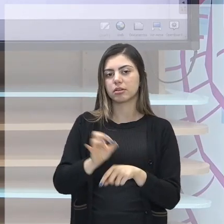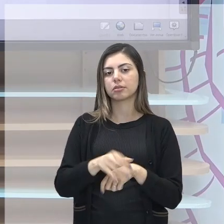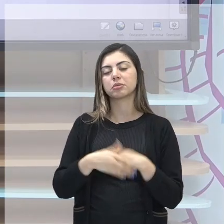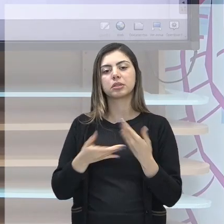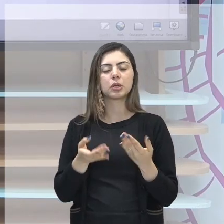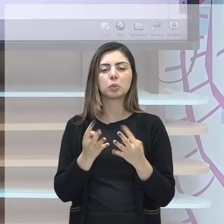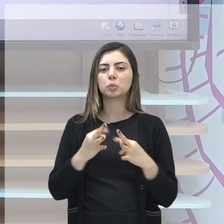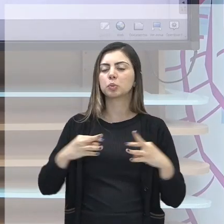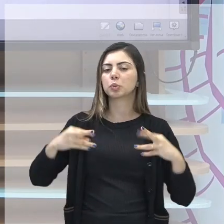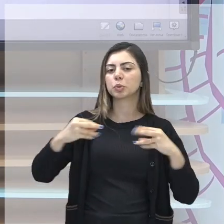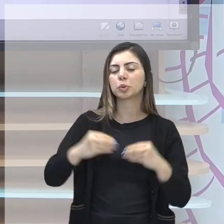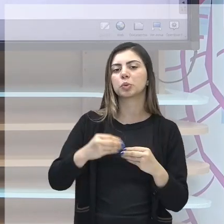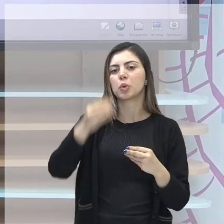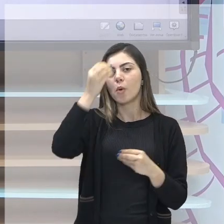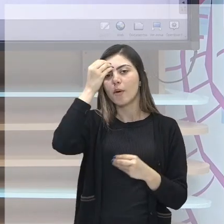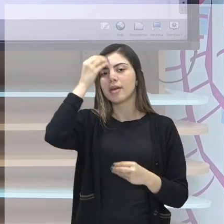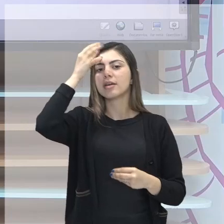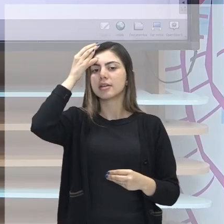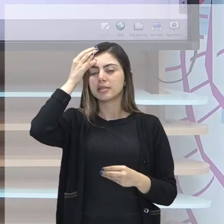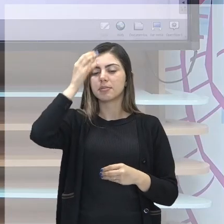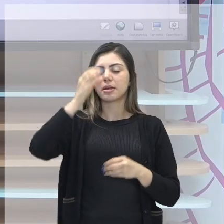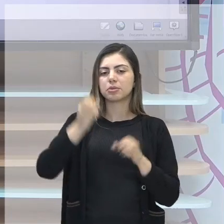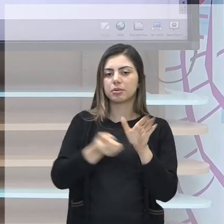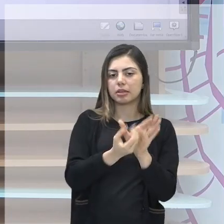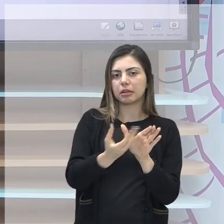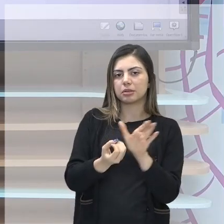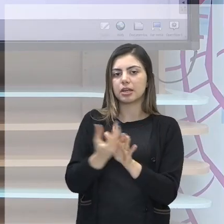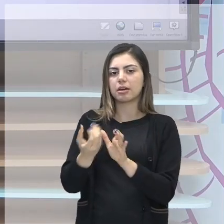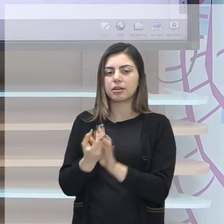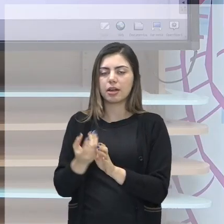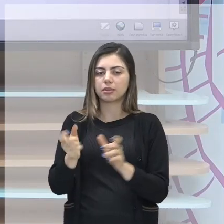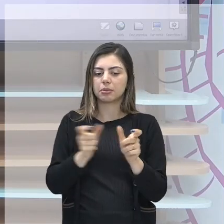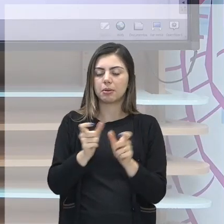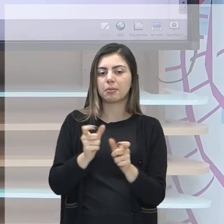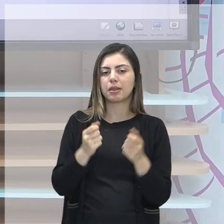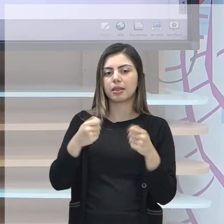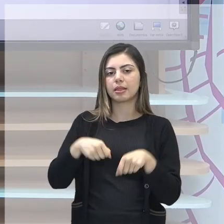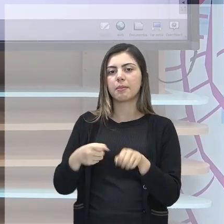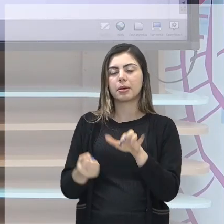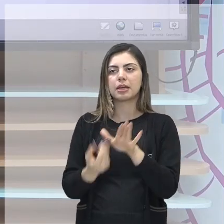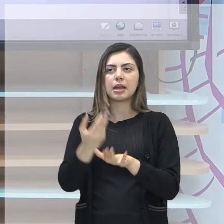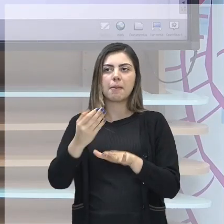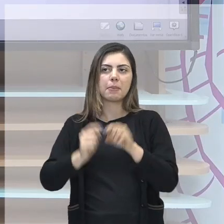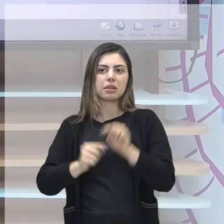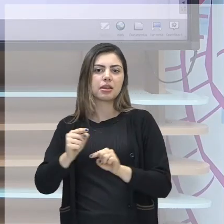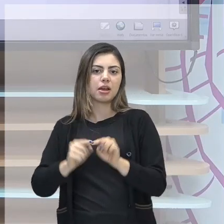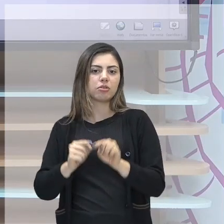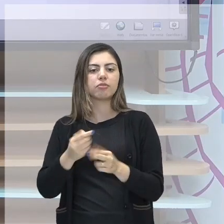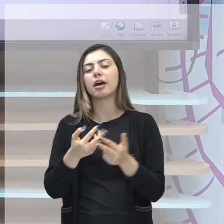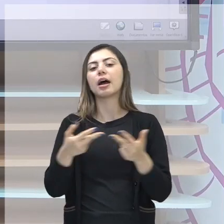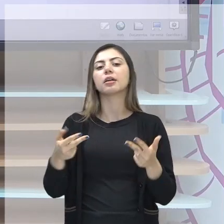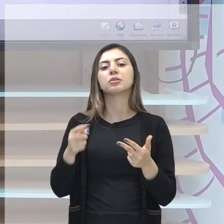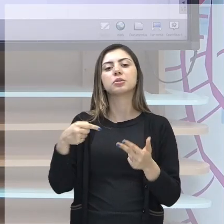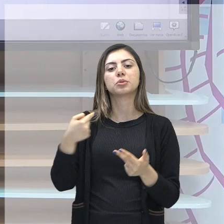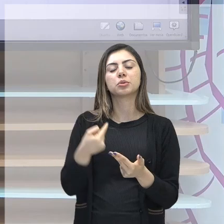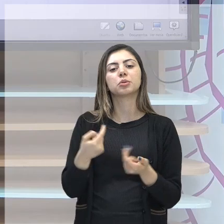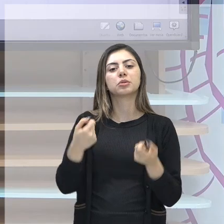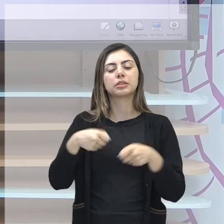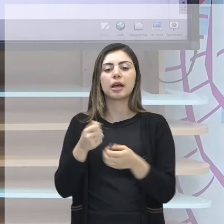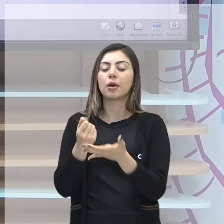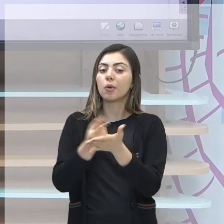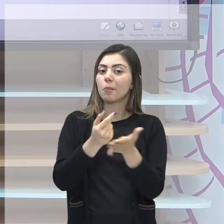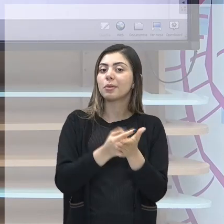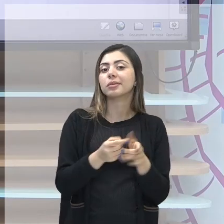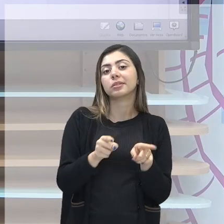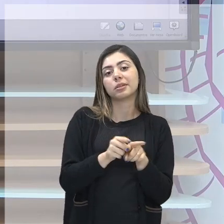tudo isso, todo esse conhecimento produzido aqui, que serve para a geração de mercadorias, por exemplo, a gente acaba comprando e eles